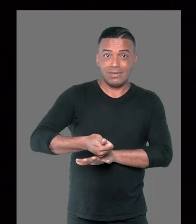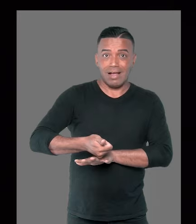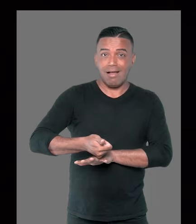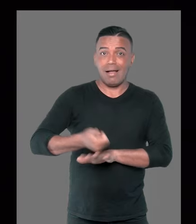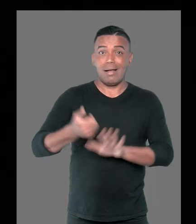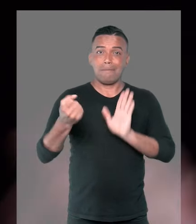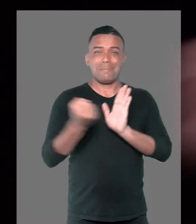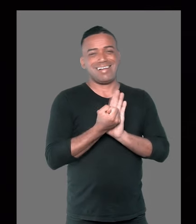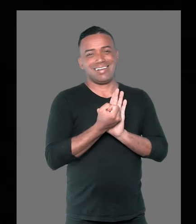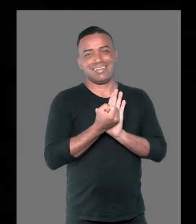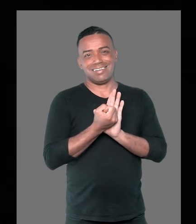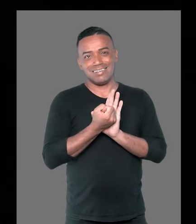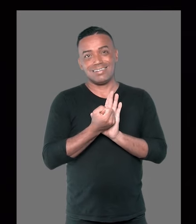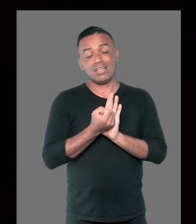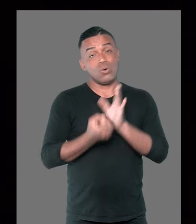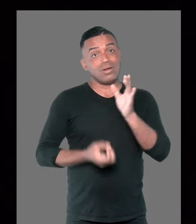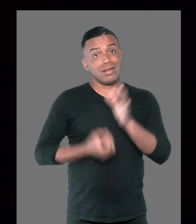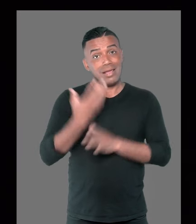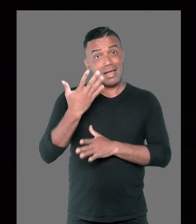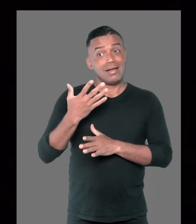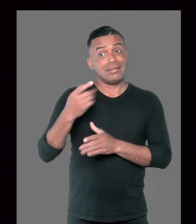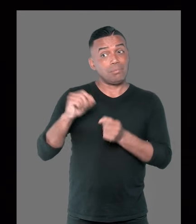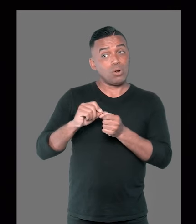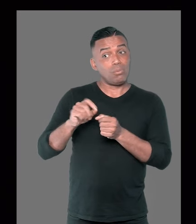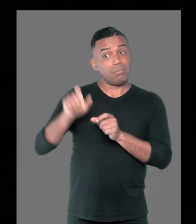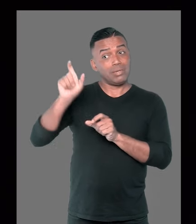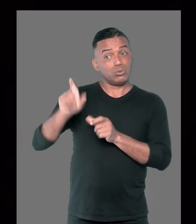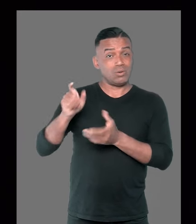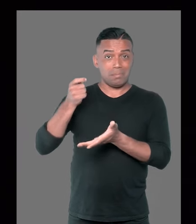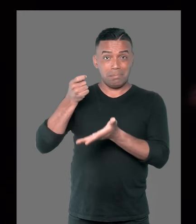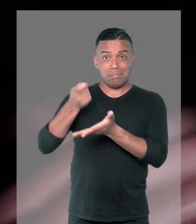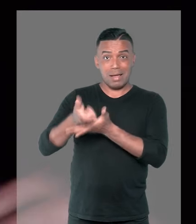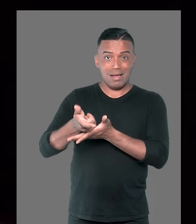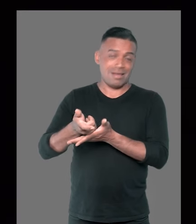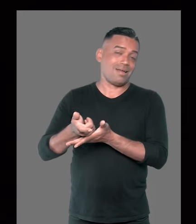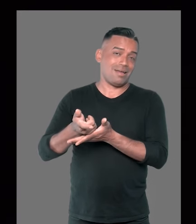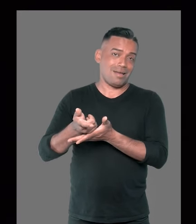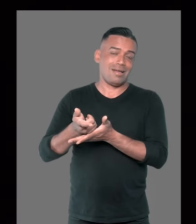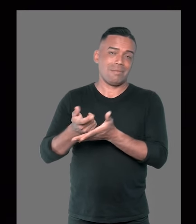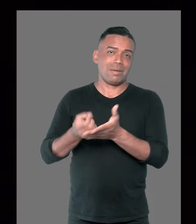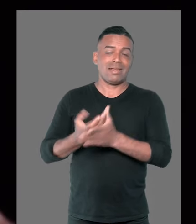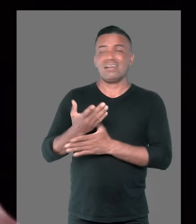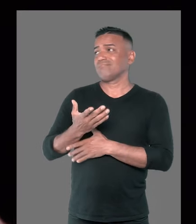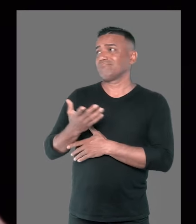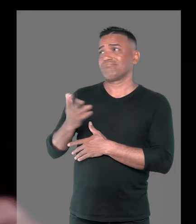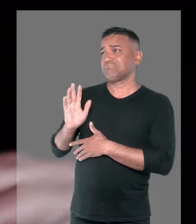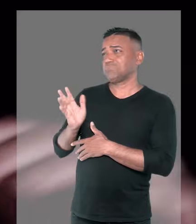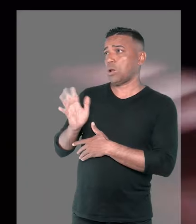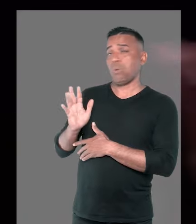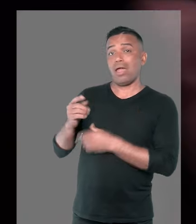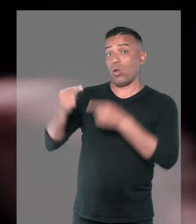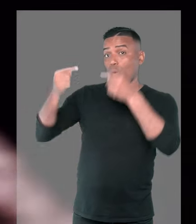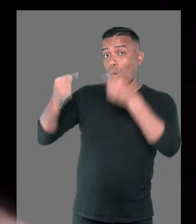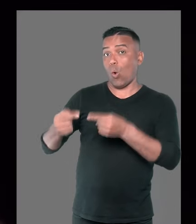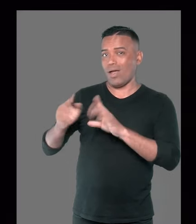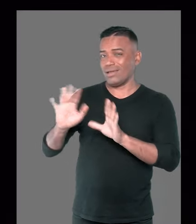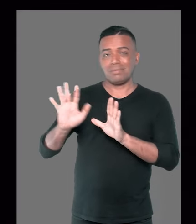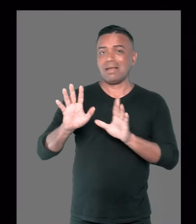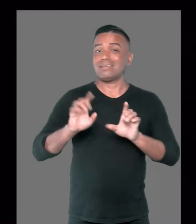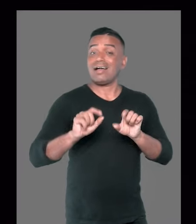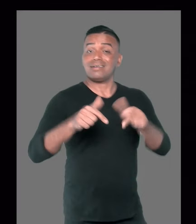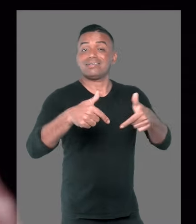criadas por encomenda inclusive de concorrência não necessariamente a concorrência mas de outros